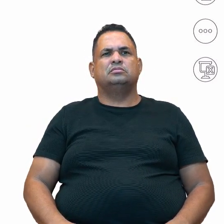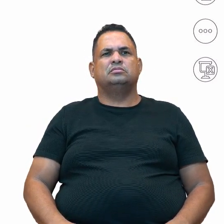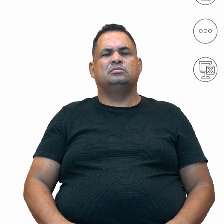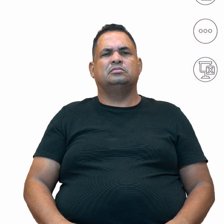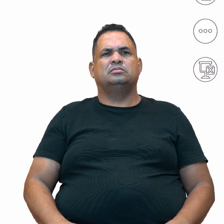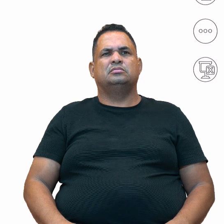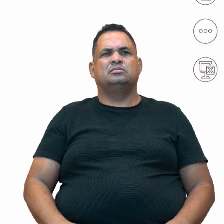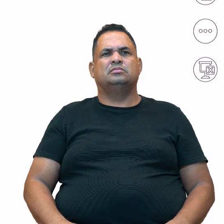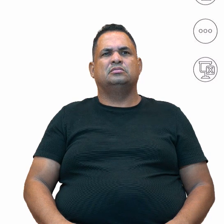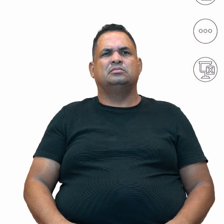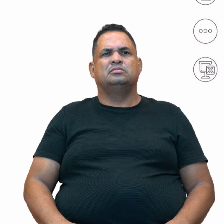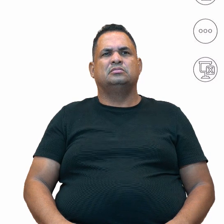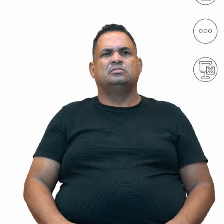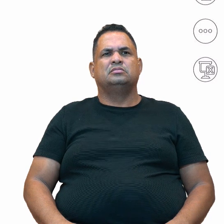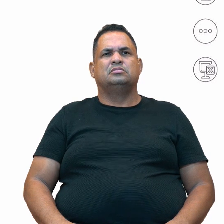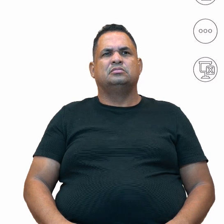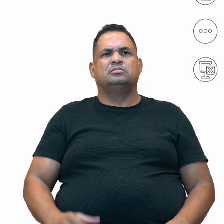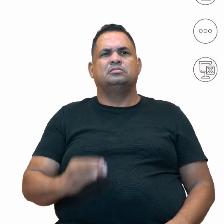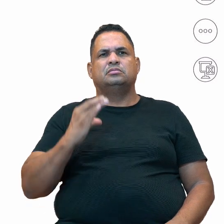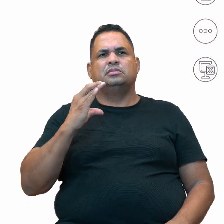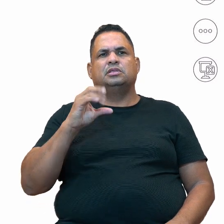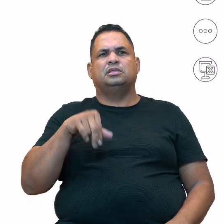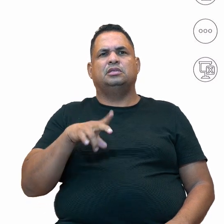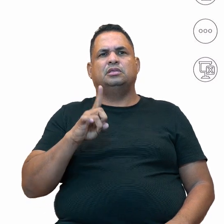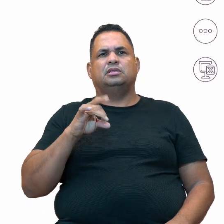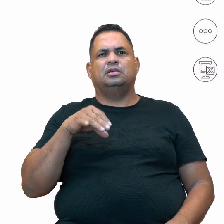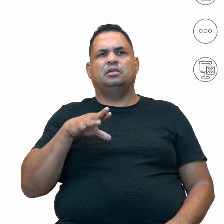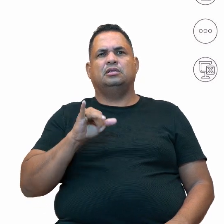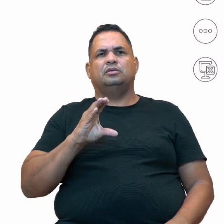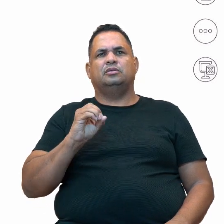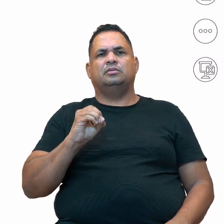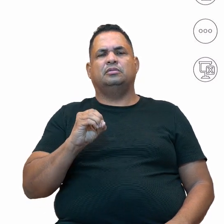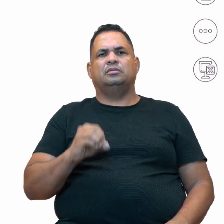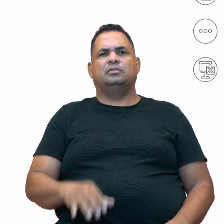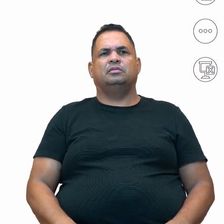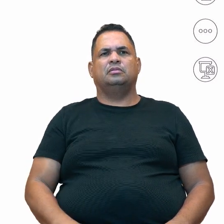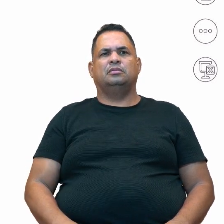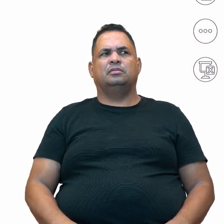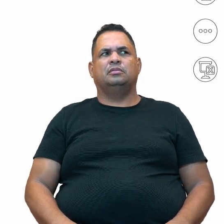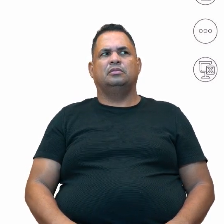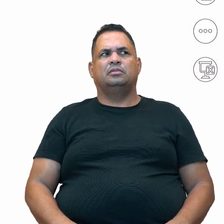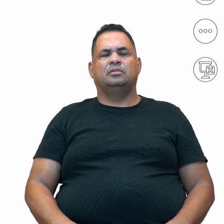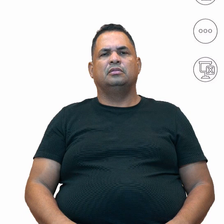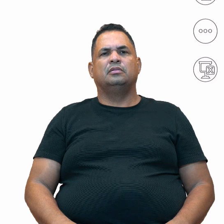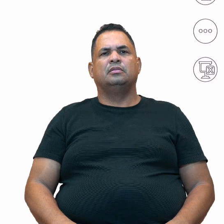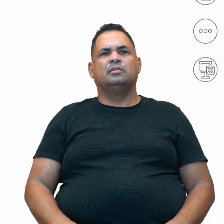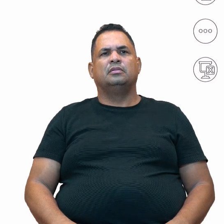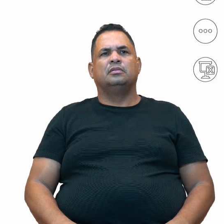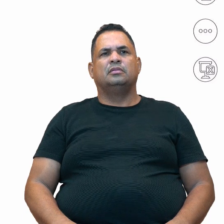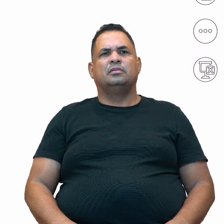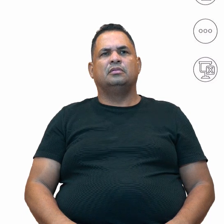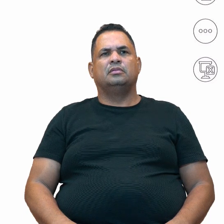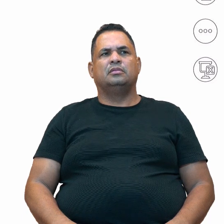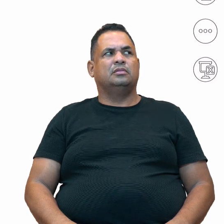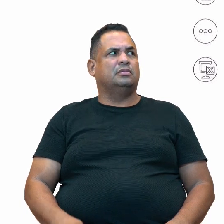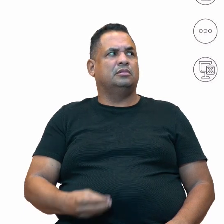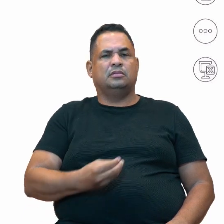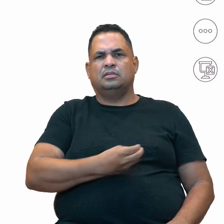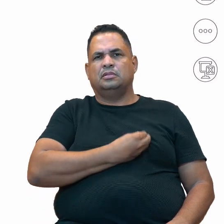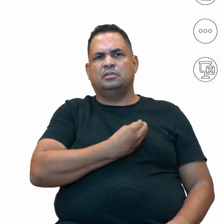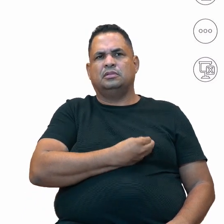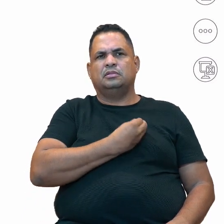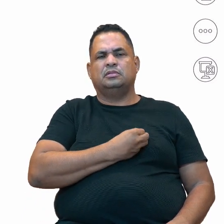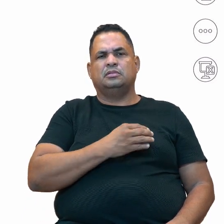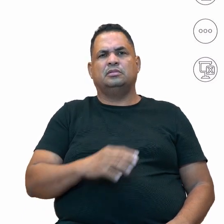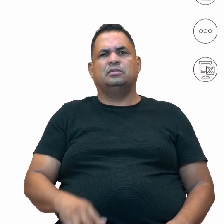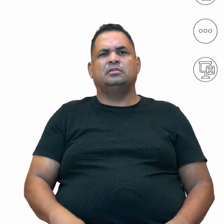Se você quiser depois dar uma procurada e conhecer mais quinidário. Então, esses organismos é o segundo grupo